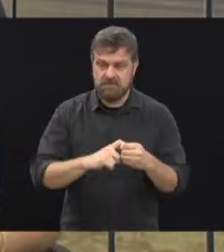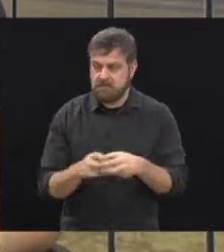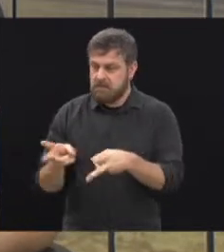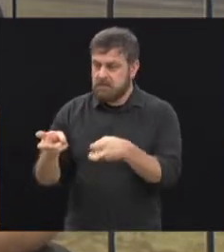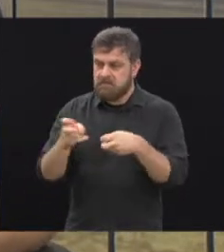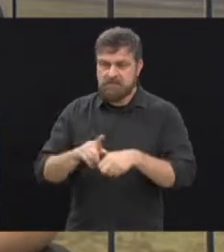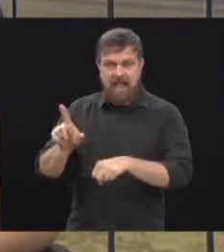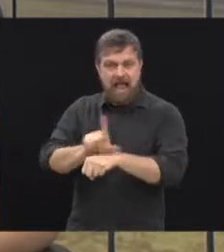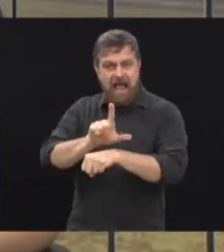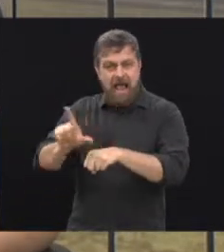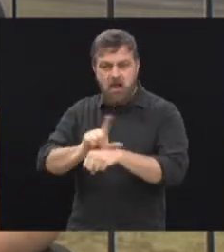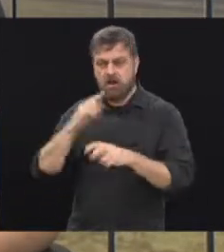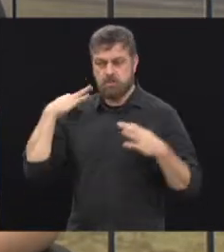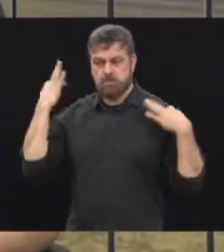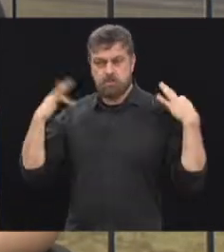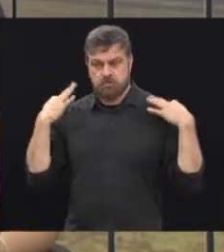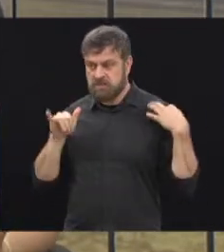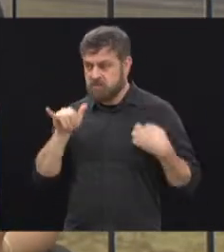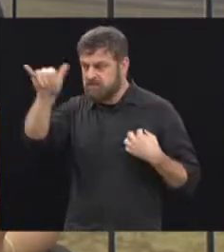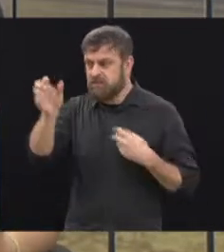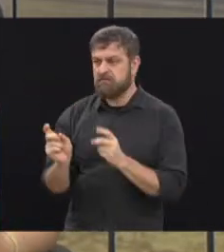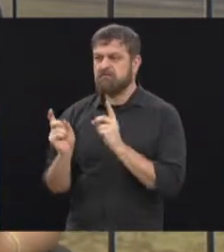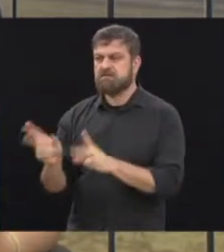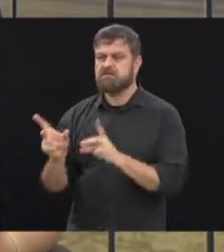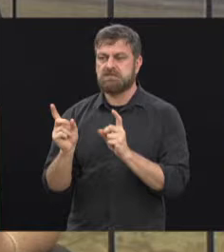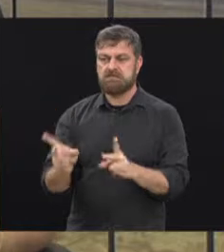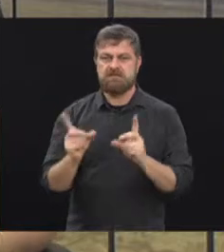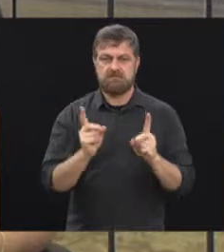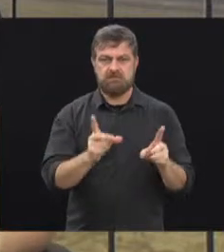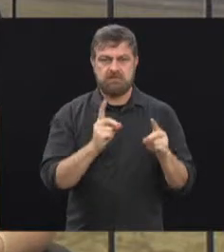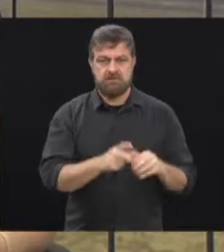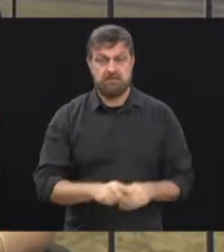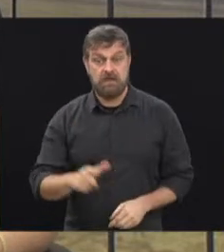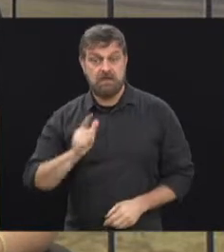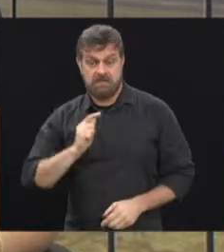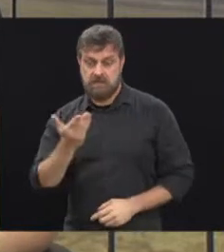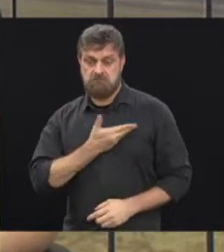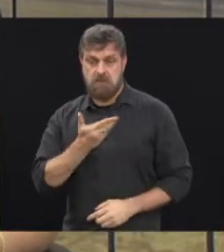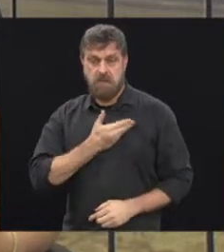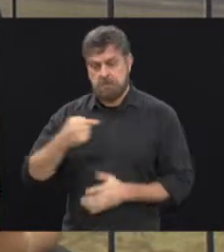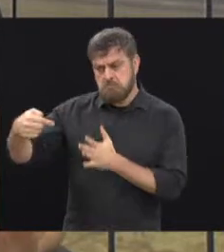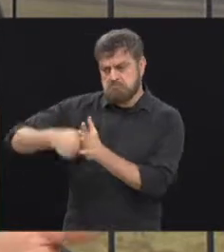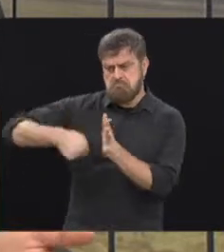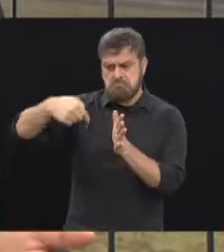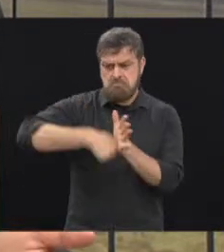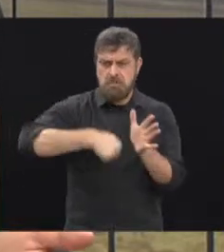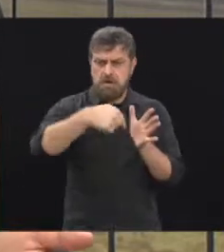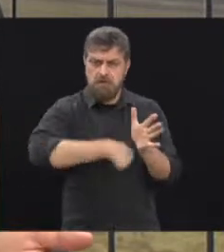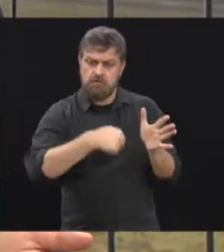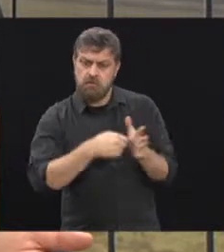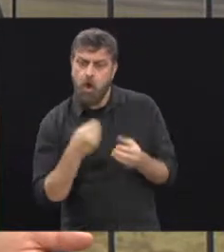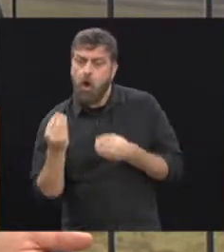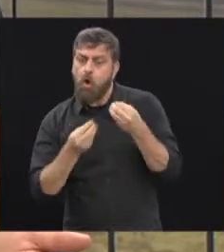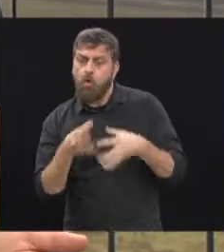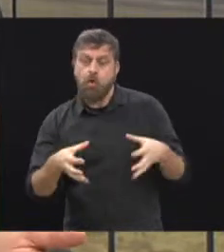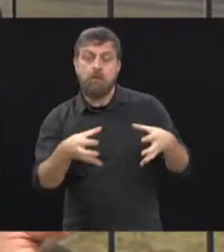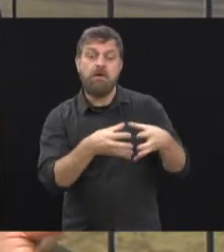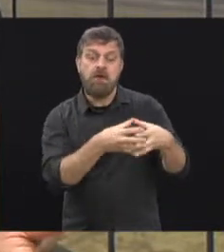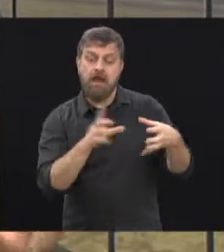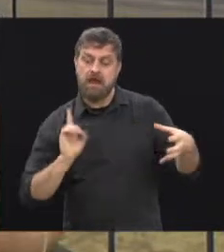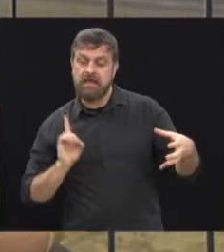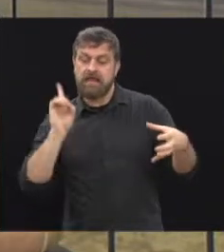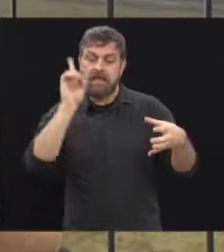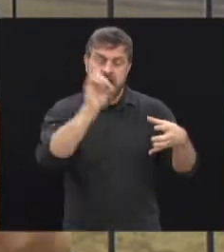estavam vendendo o mesmo e tudo bem, até que alguns amigos começaram a me perguntar qual ONG que eu tinha ido